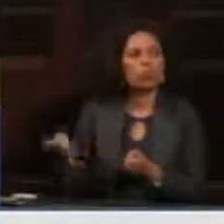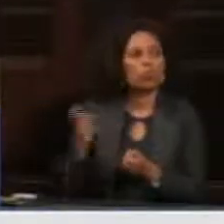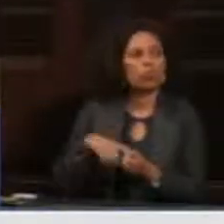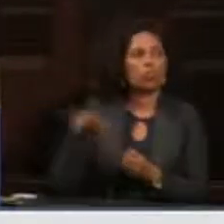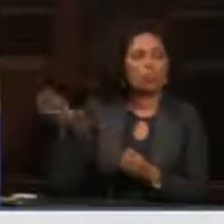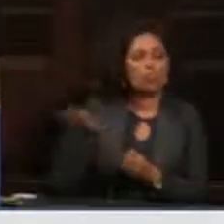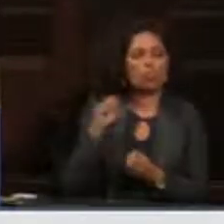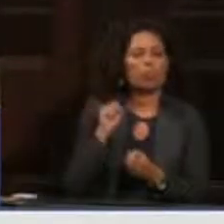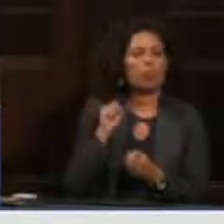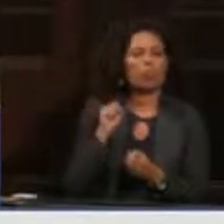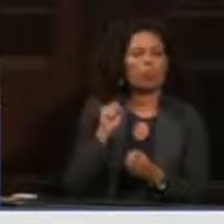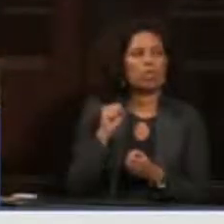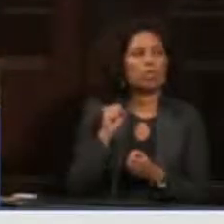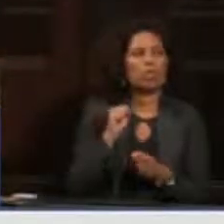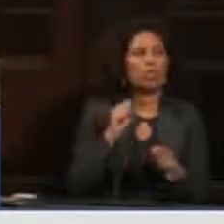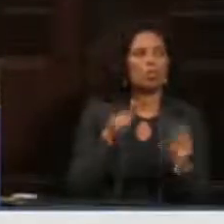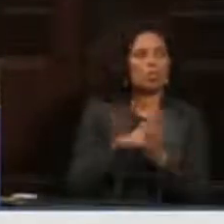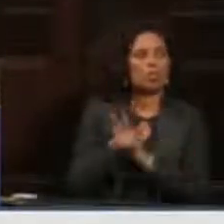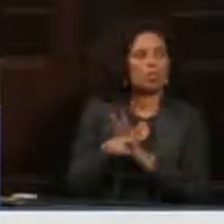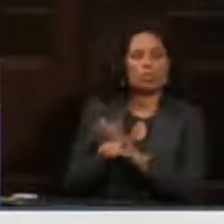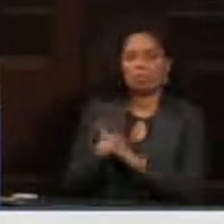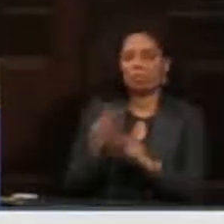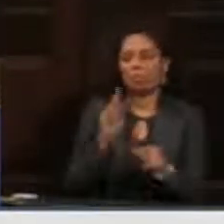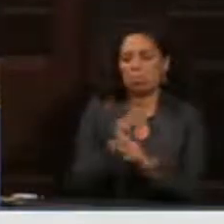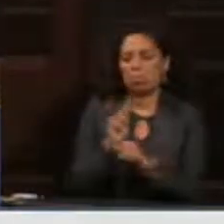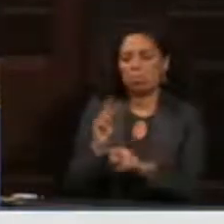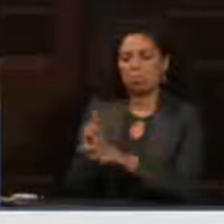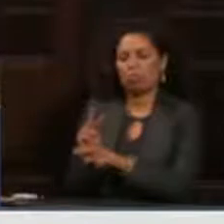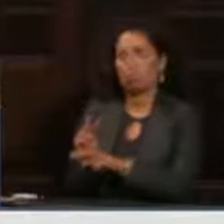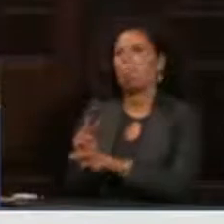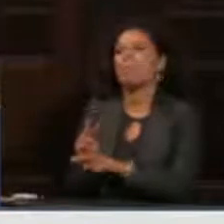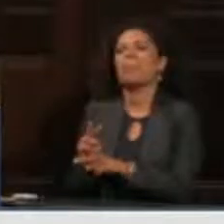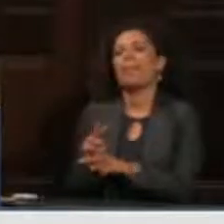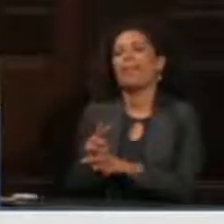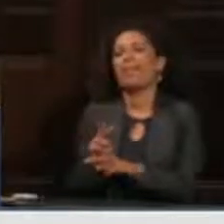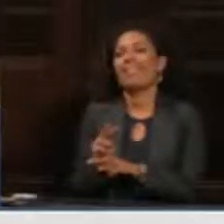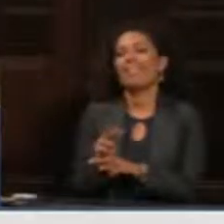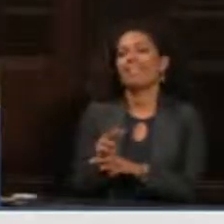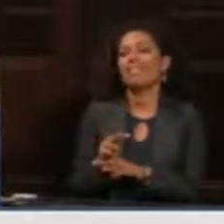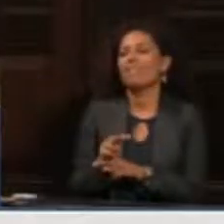agora o controle e já, como foi dito pelo